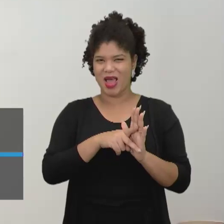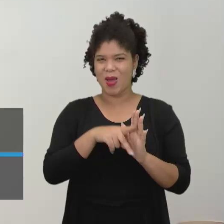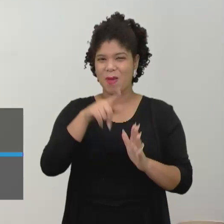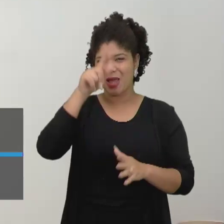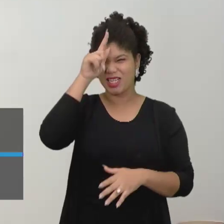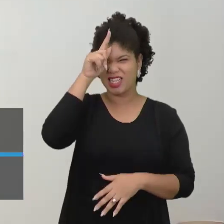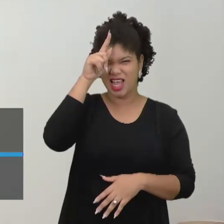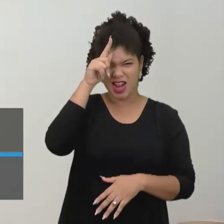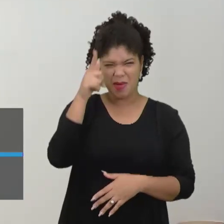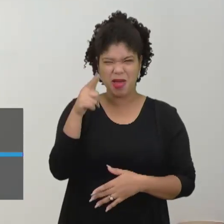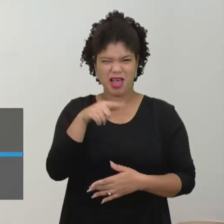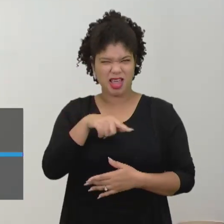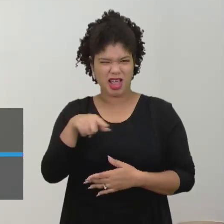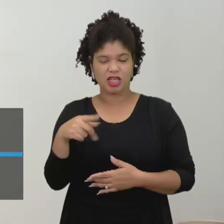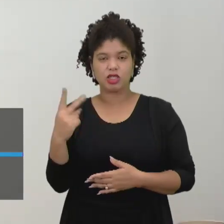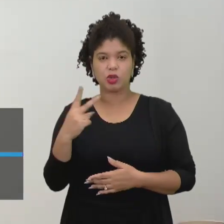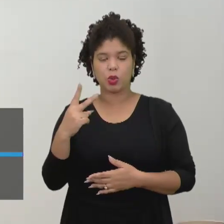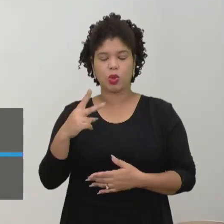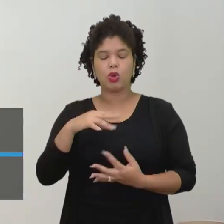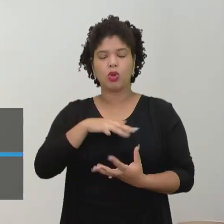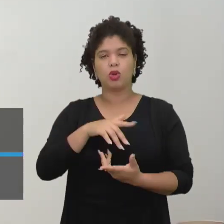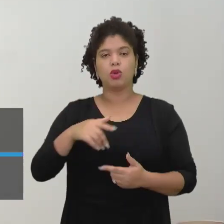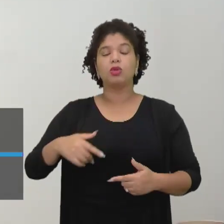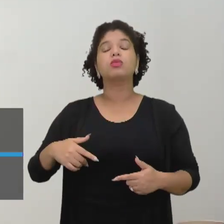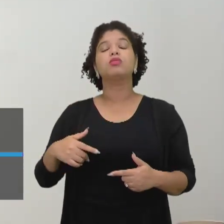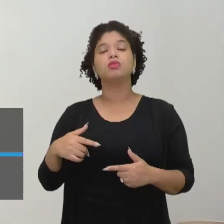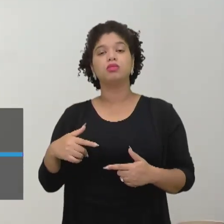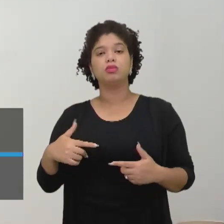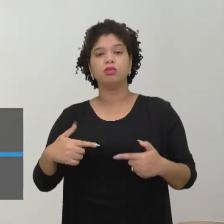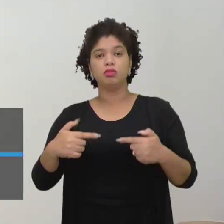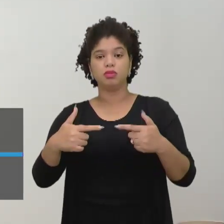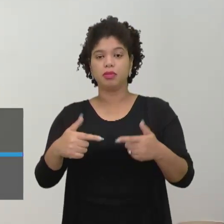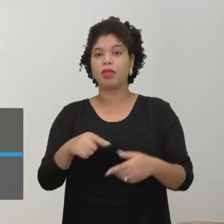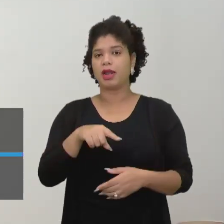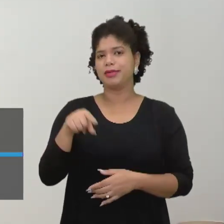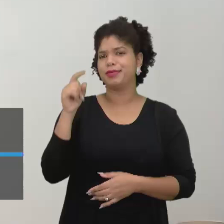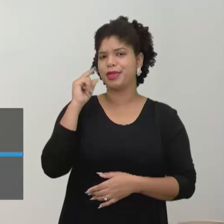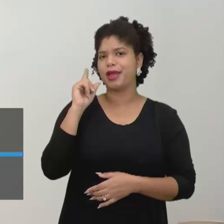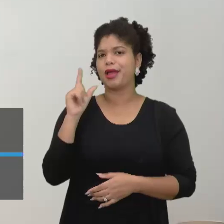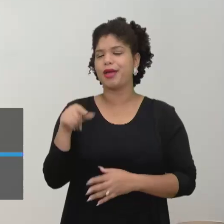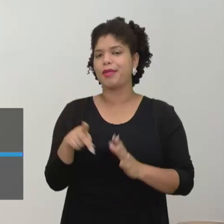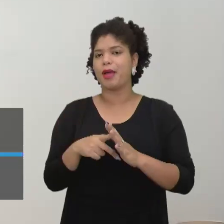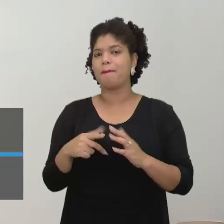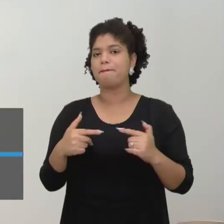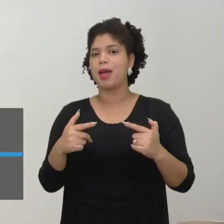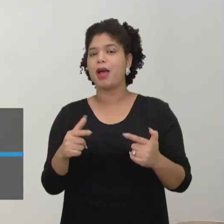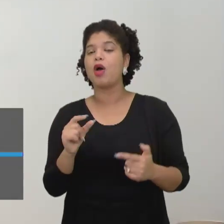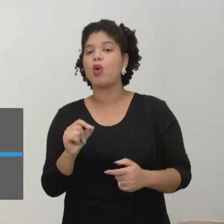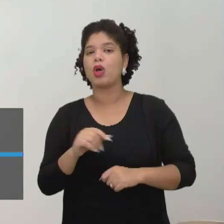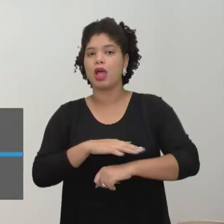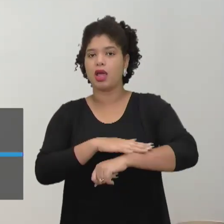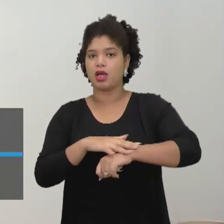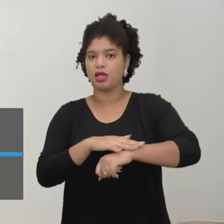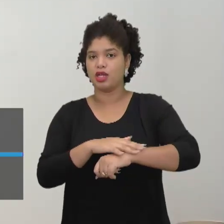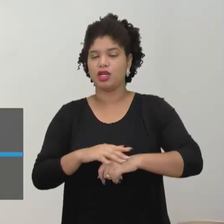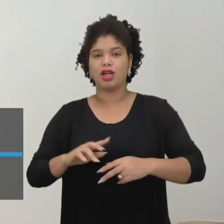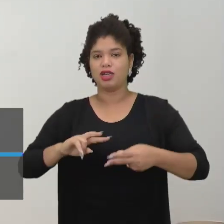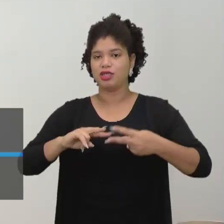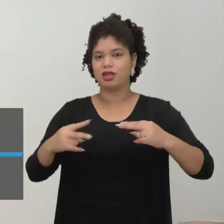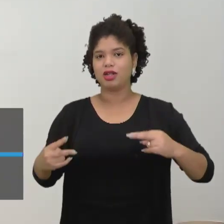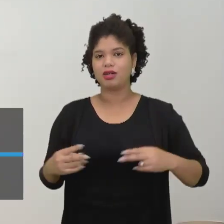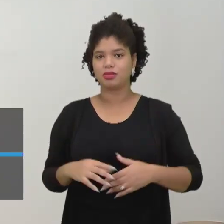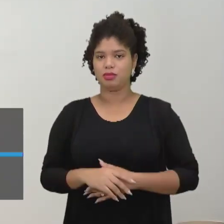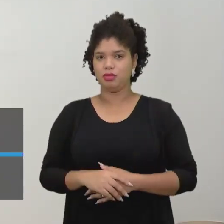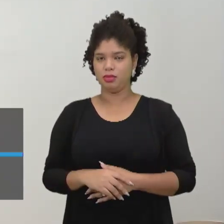de uma pessoa estava muito mais relacionada à genética do que à produção cultural. Foi justamente a derrota do nazismo